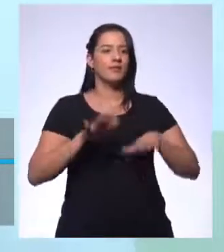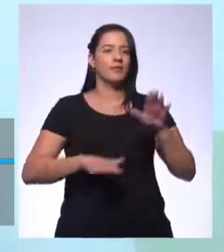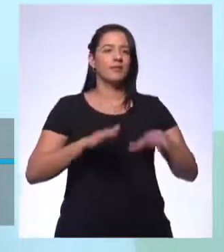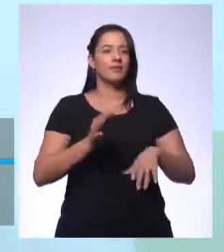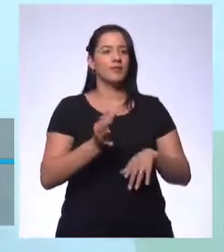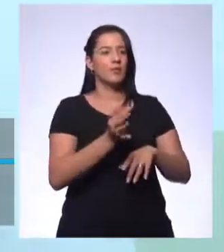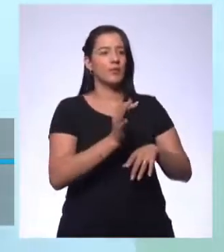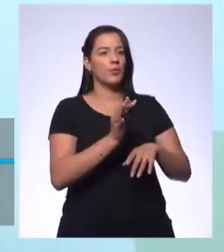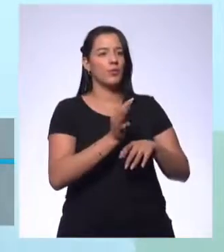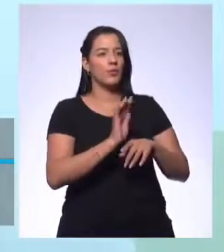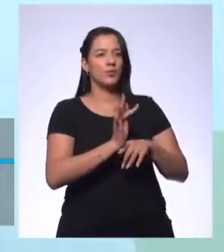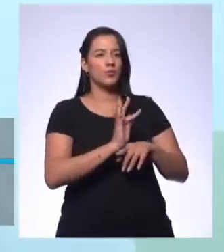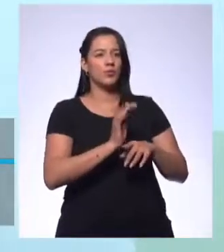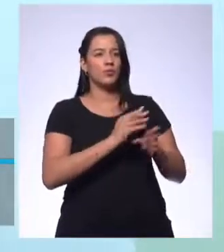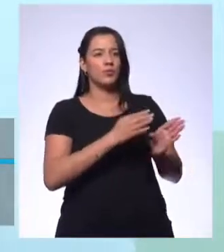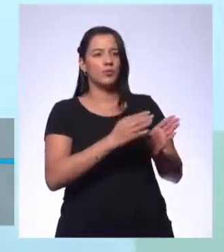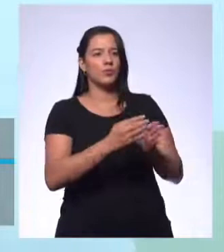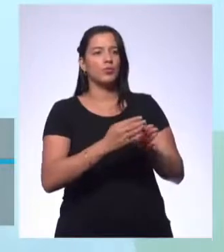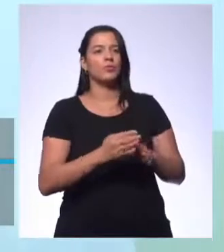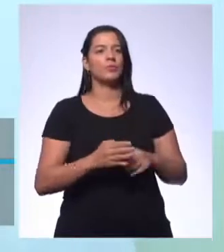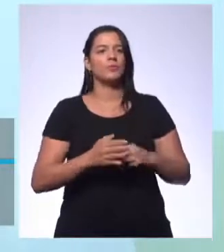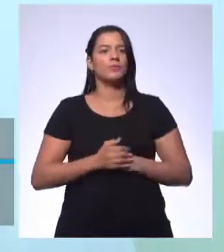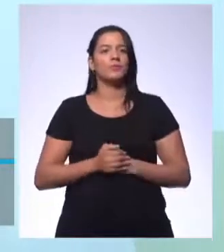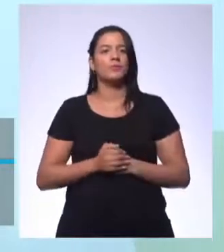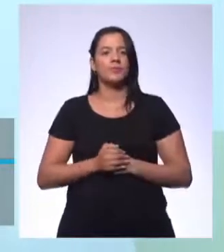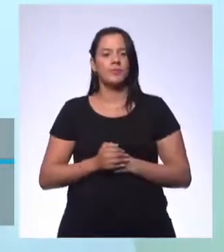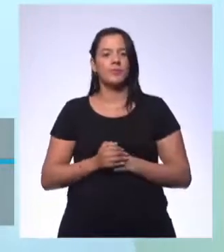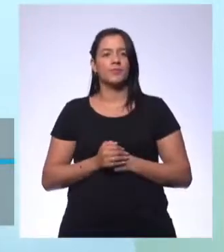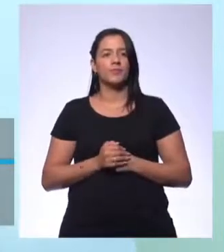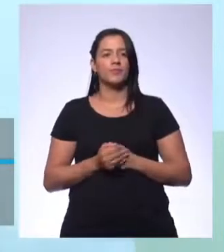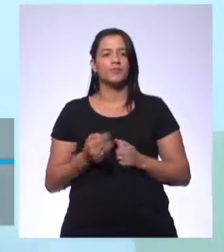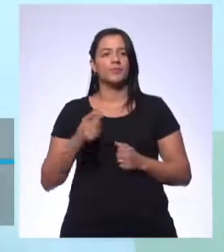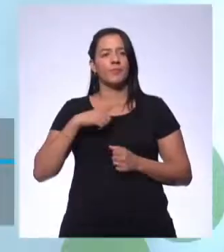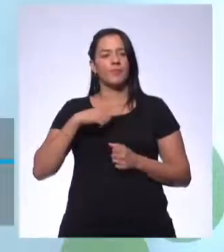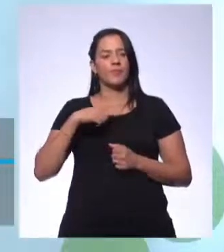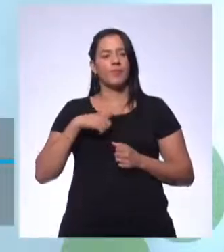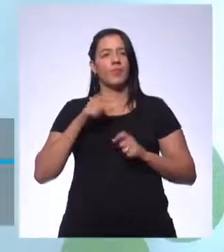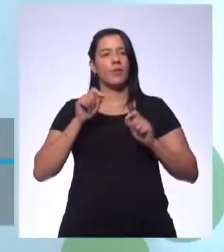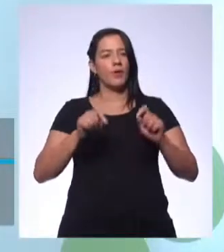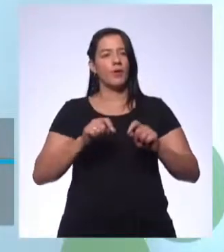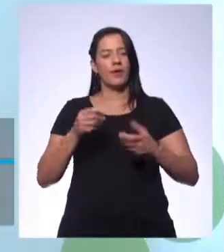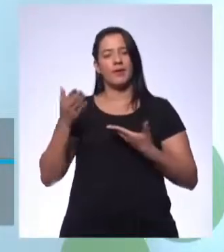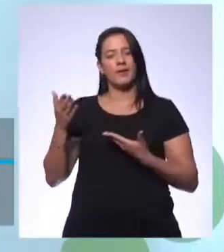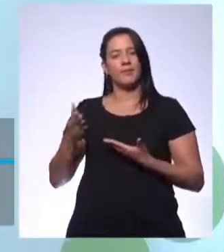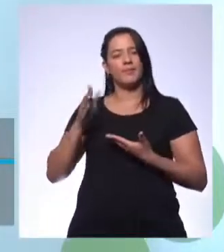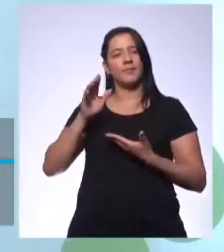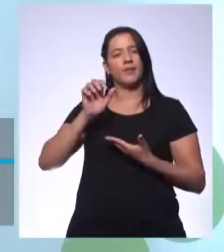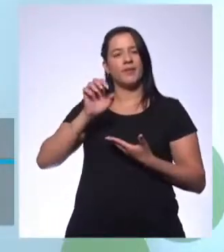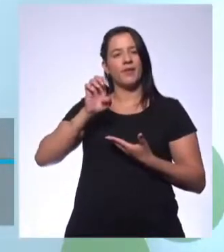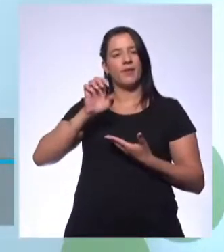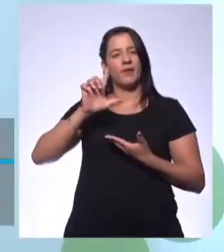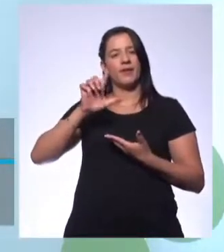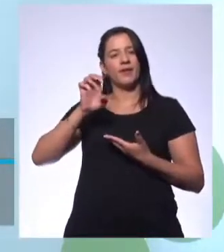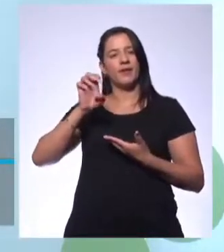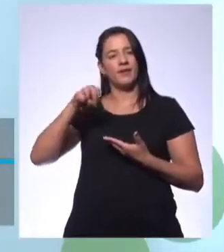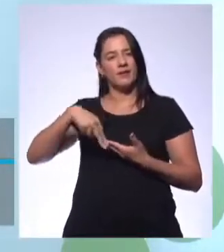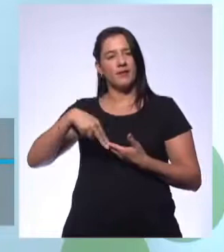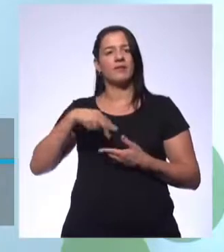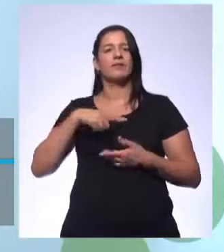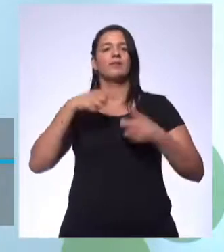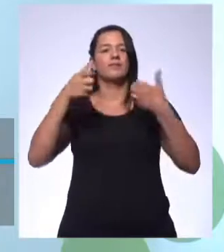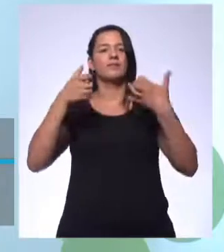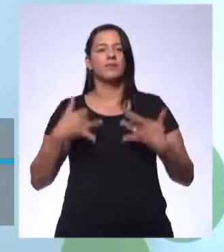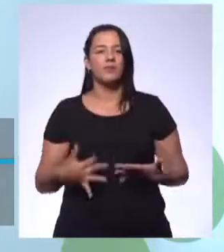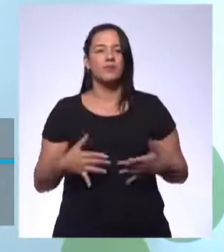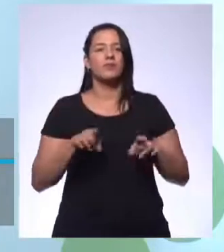eles investiram no marketing, no trailer, exato. Né? Evelyn não concorda... na qualidade do filme. Exatamente. A Evelyn concorda comigo aqui. Ela também cita Esquadrão Suicida, que para ela